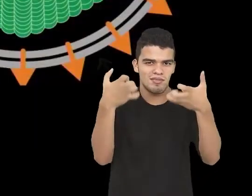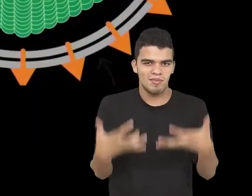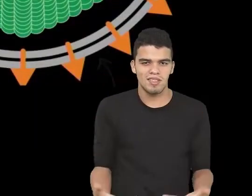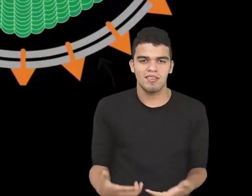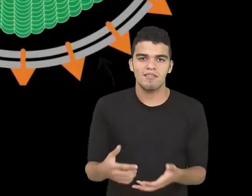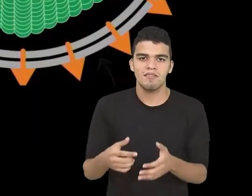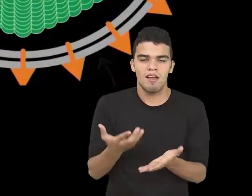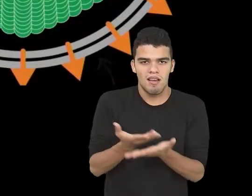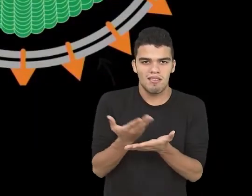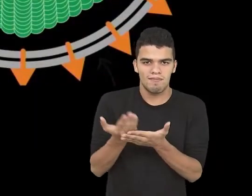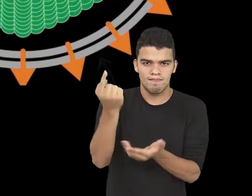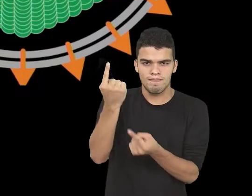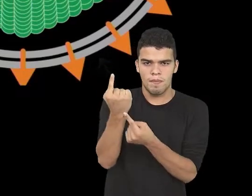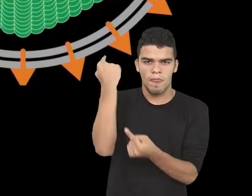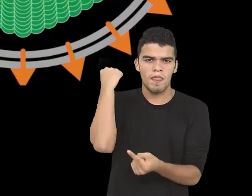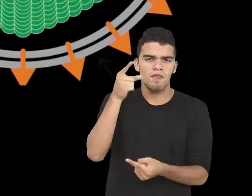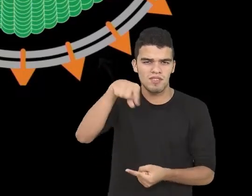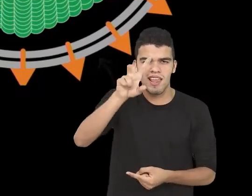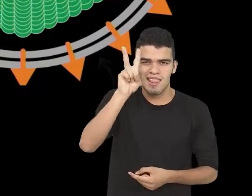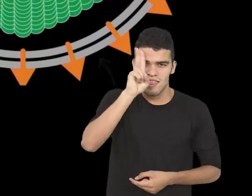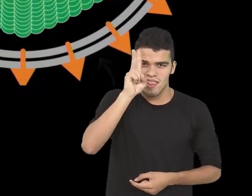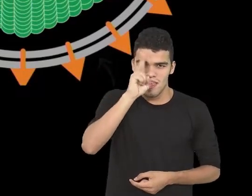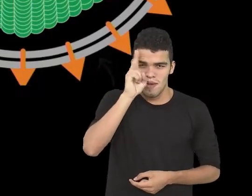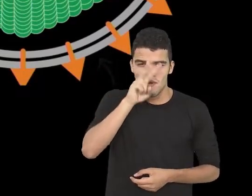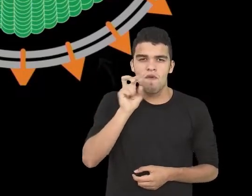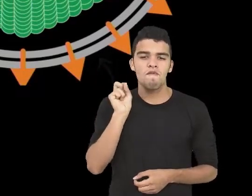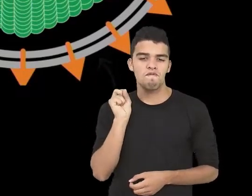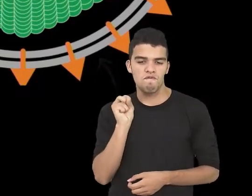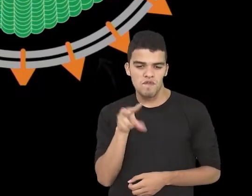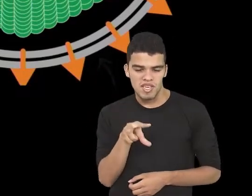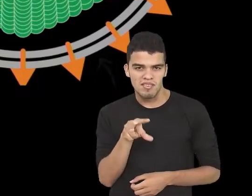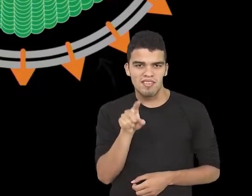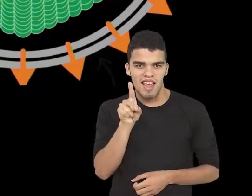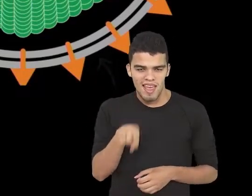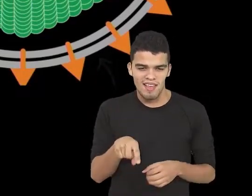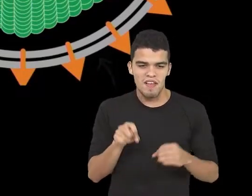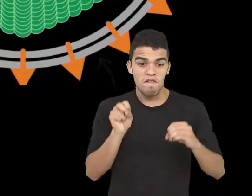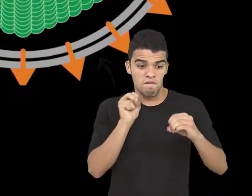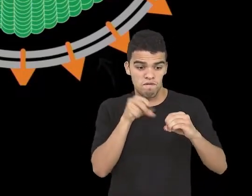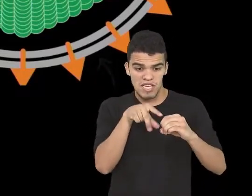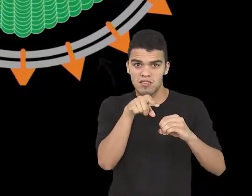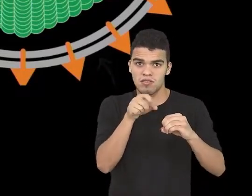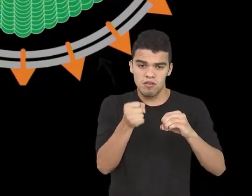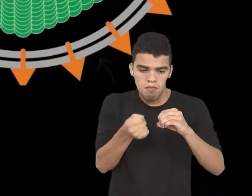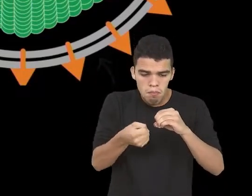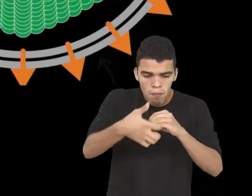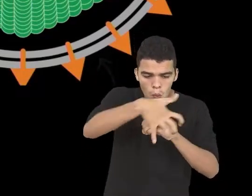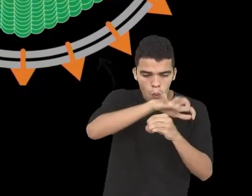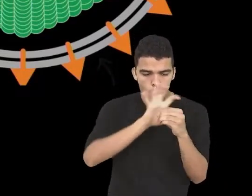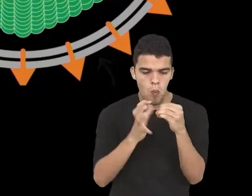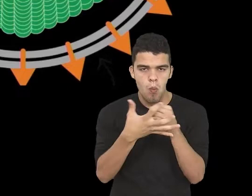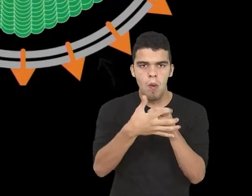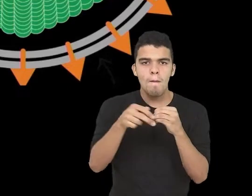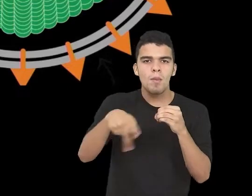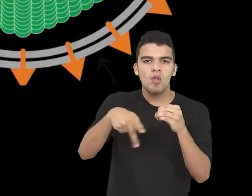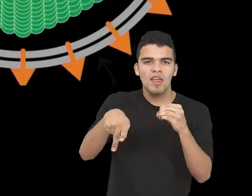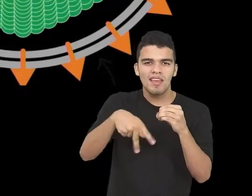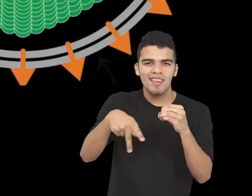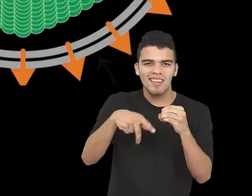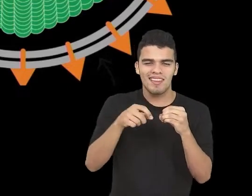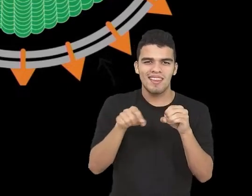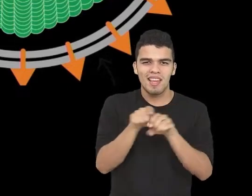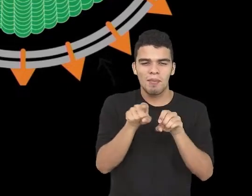vírus, ele é uma capinha de proteína, tá? Ele é composto de um material genético dentro e uma capinha de proteína, não é